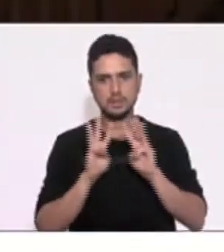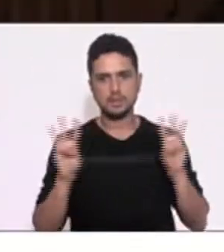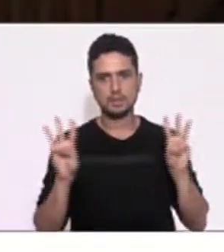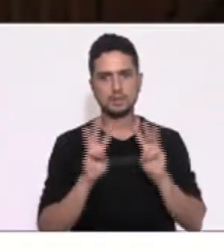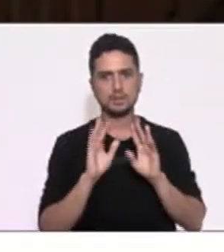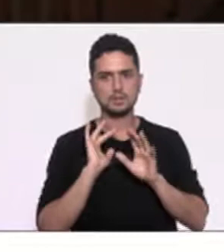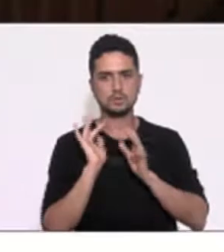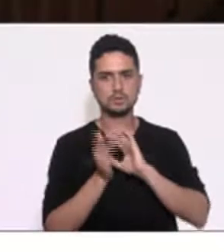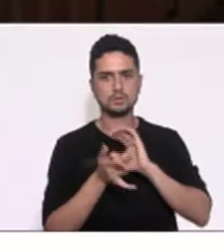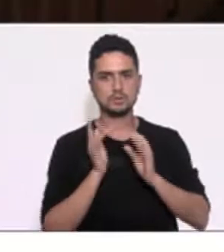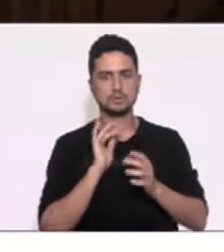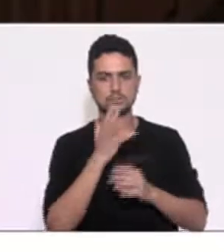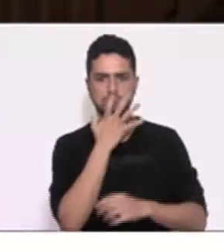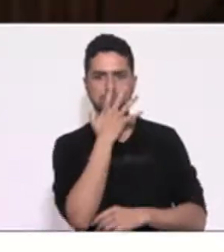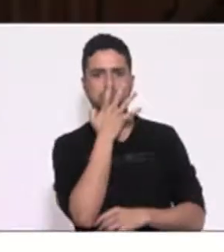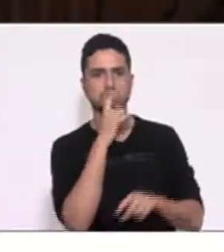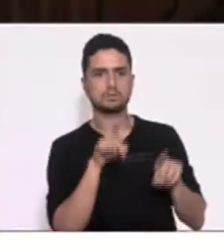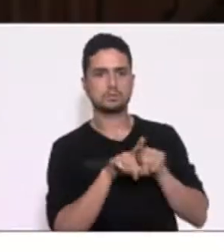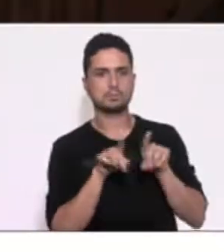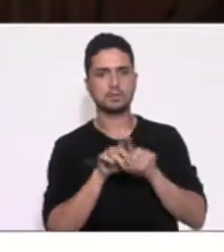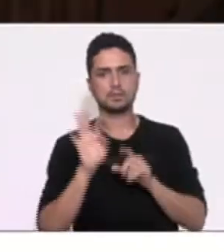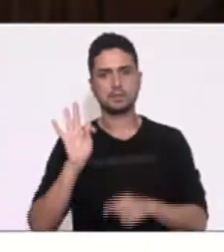Alerge, imprensa,